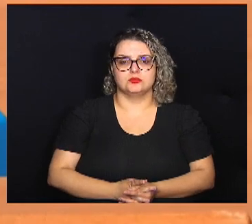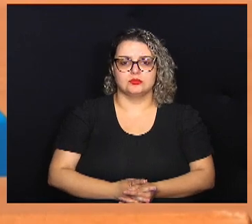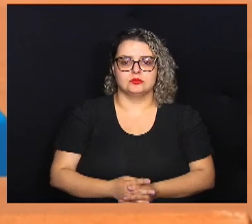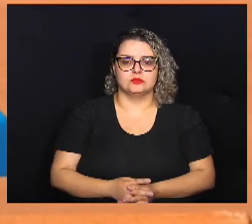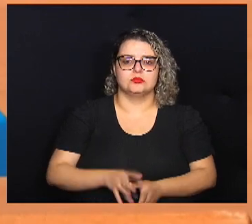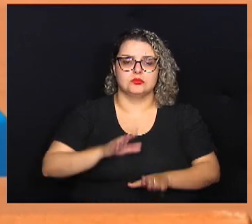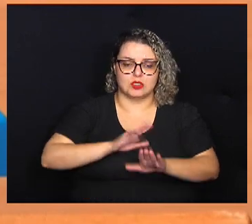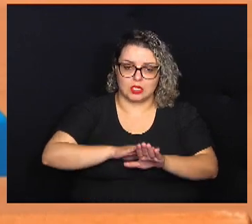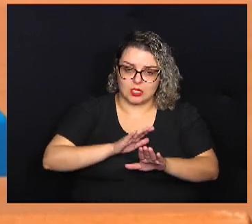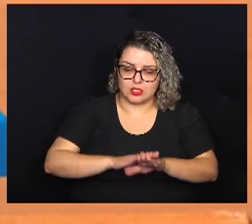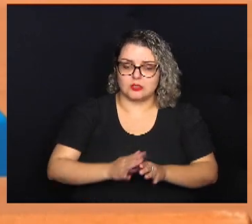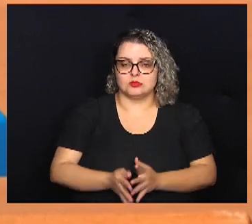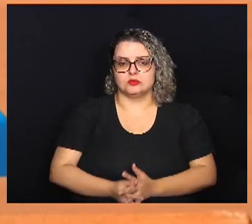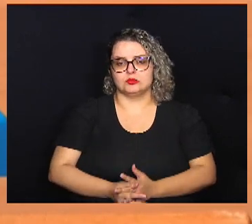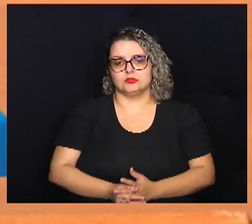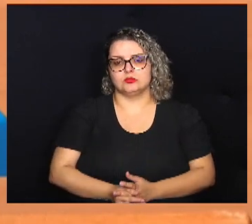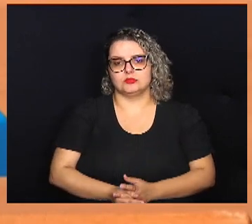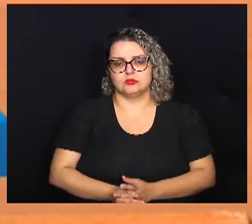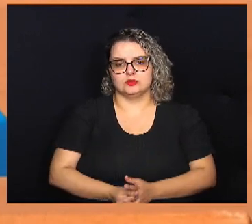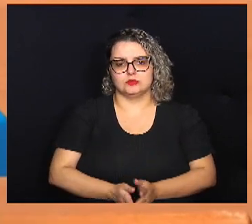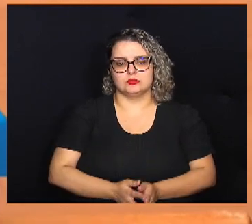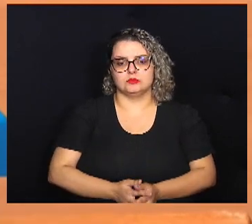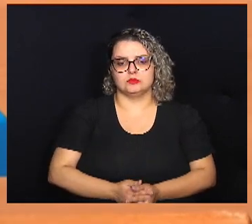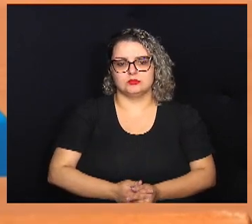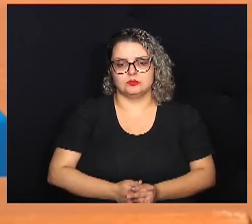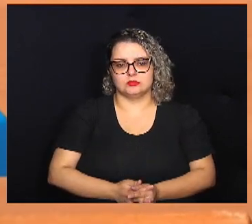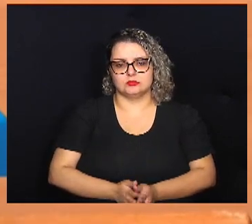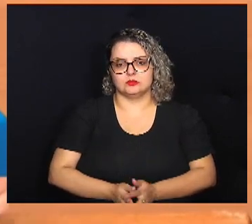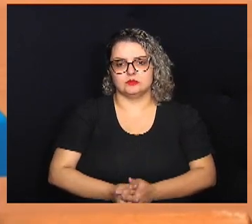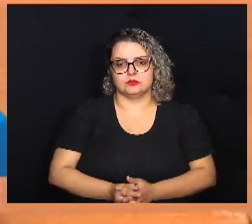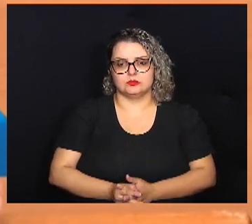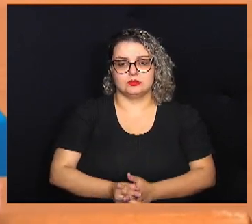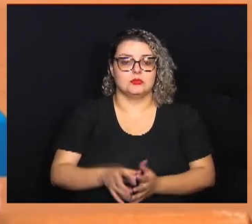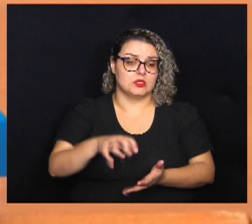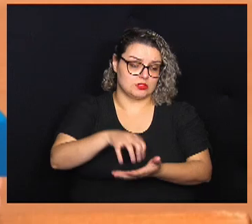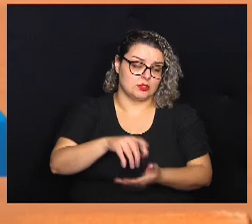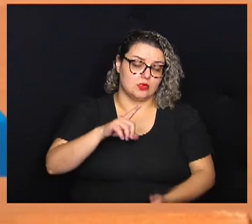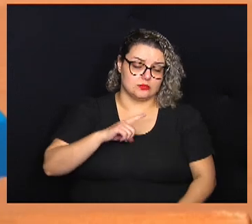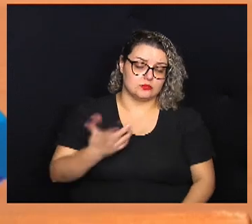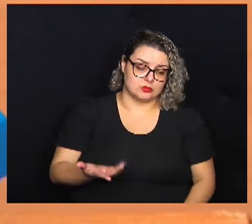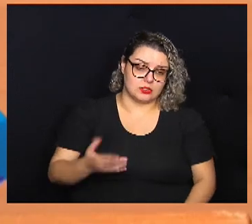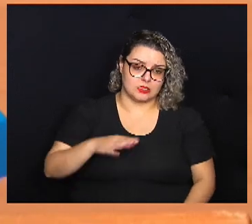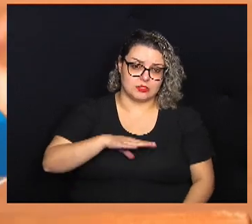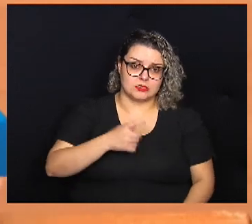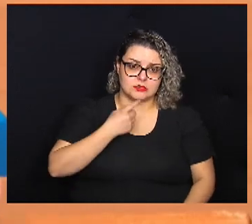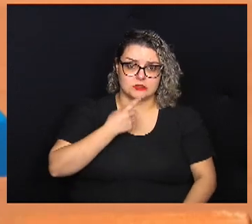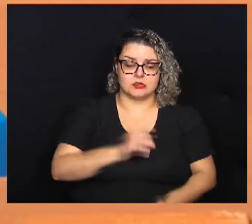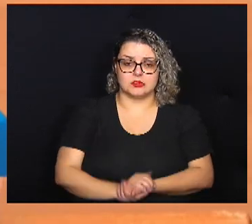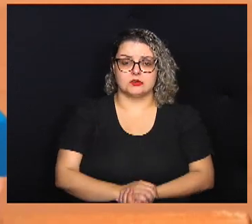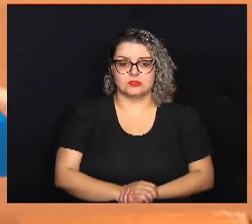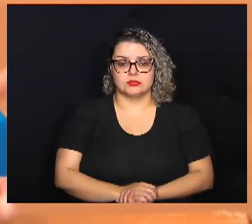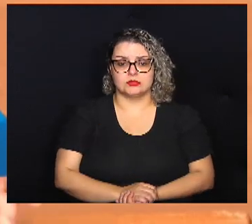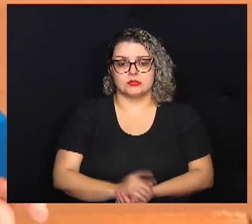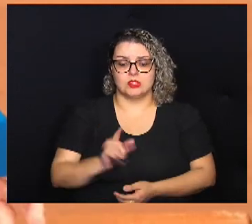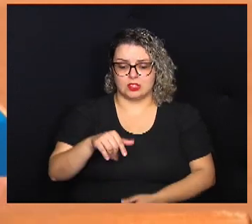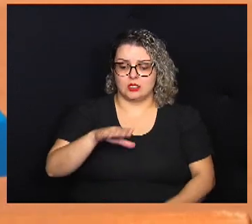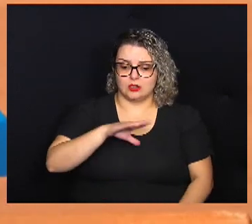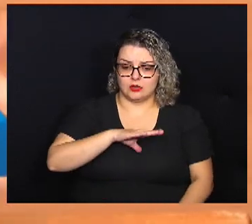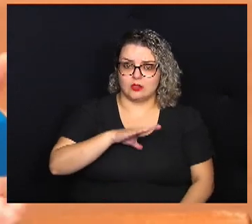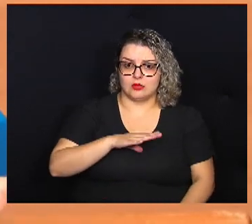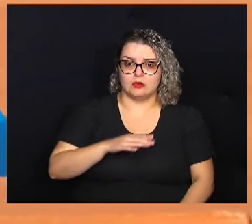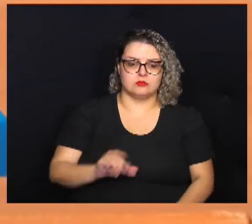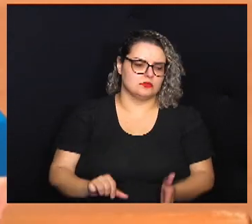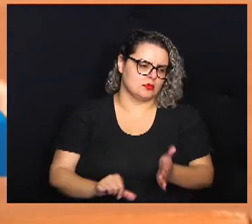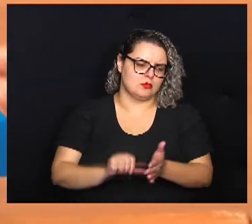atuação que esse órgão tem na cidade, que é uma cidade assim,